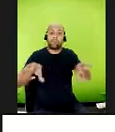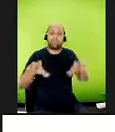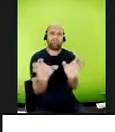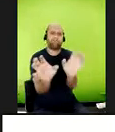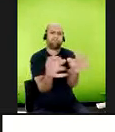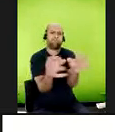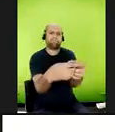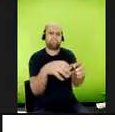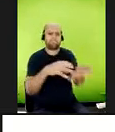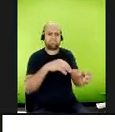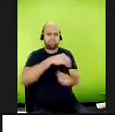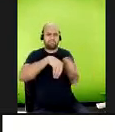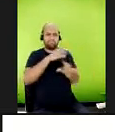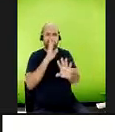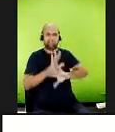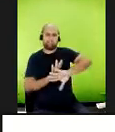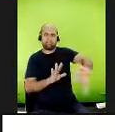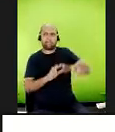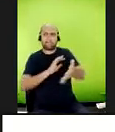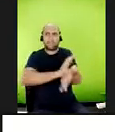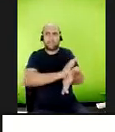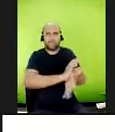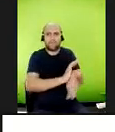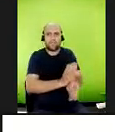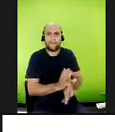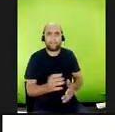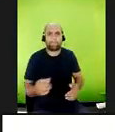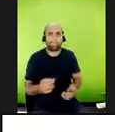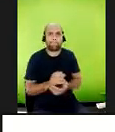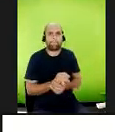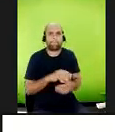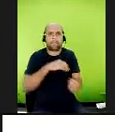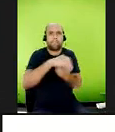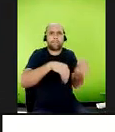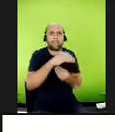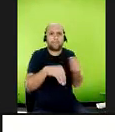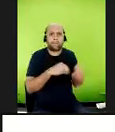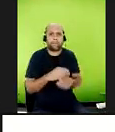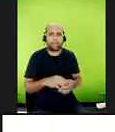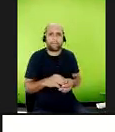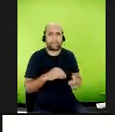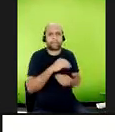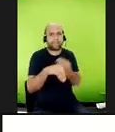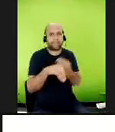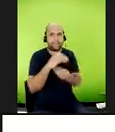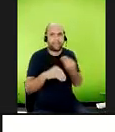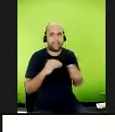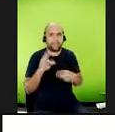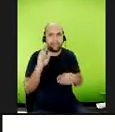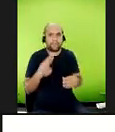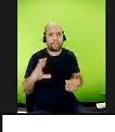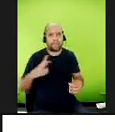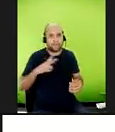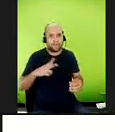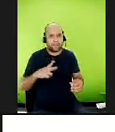todo mundo lá e nem mistura exclude' são viu que a gente quer incluir é misturar e para misturar horas individualidades olha